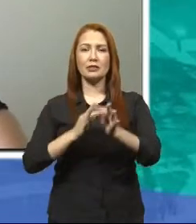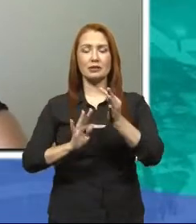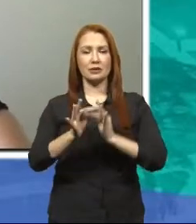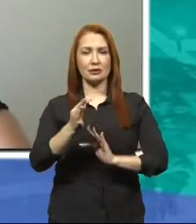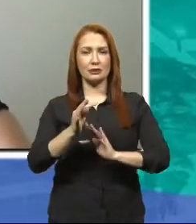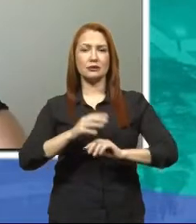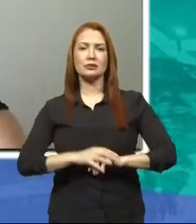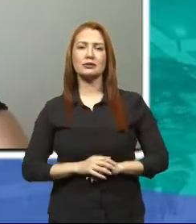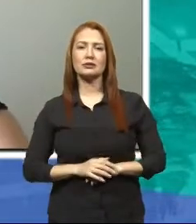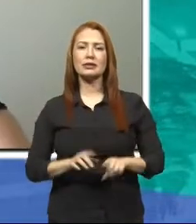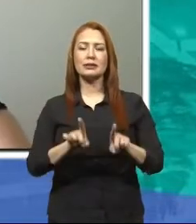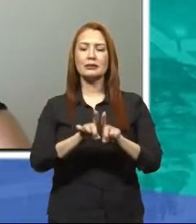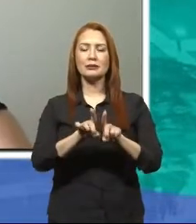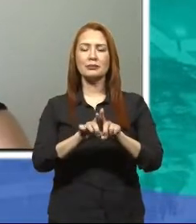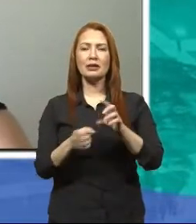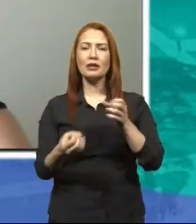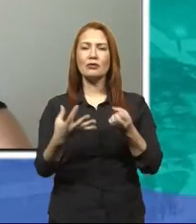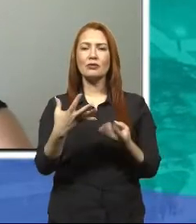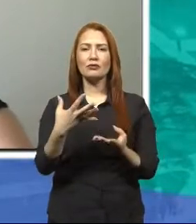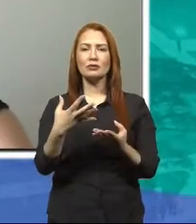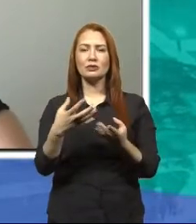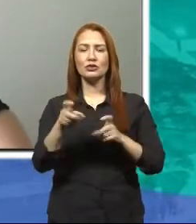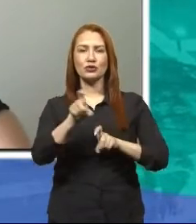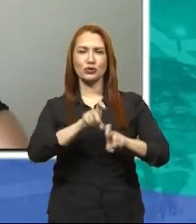Tecnologia e Inovação Digital.